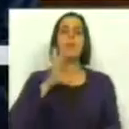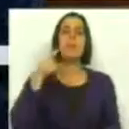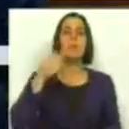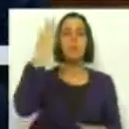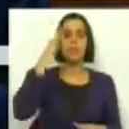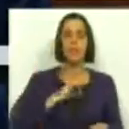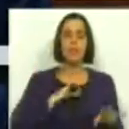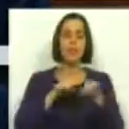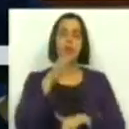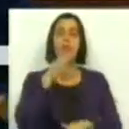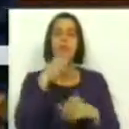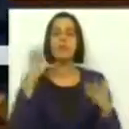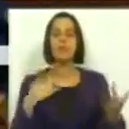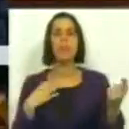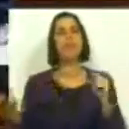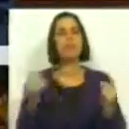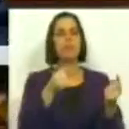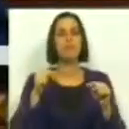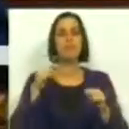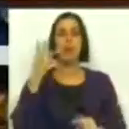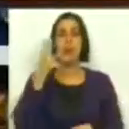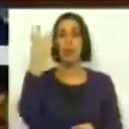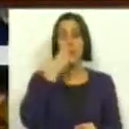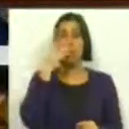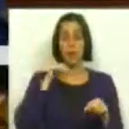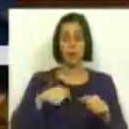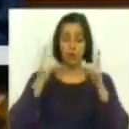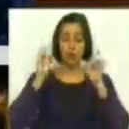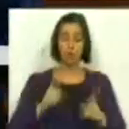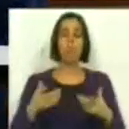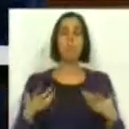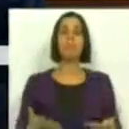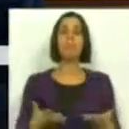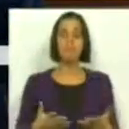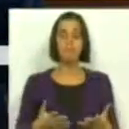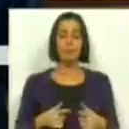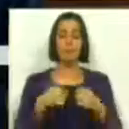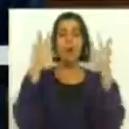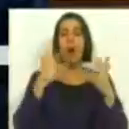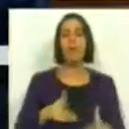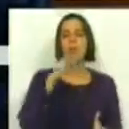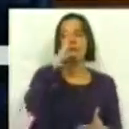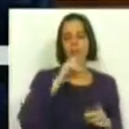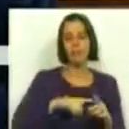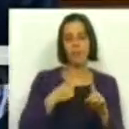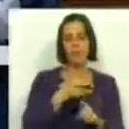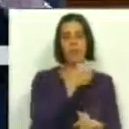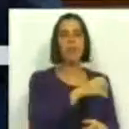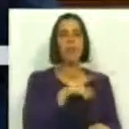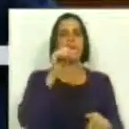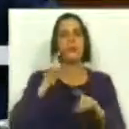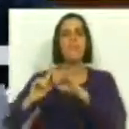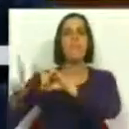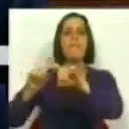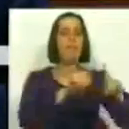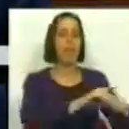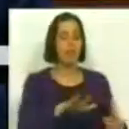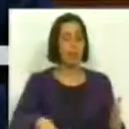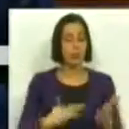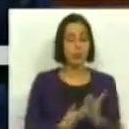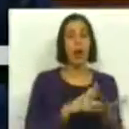Presidente, senhores deputados, discutimos nestes 4 dias que agora se iniciam não só o Orçamento do Estado para 2013, mas as várias propostas